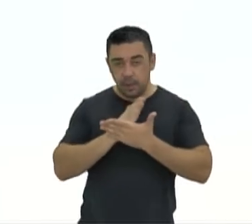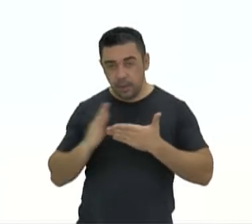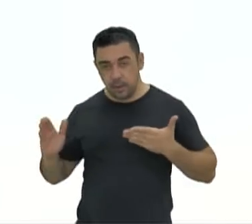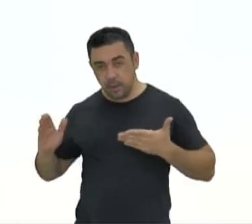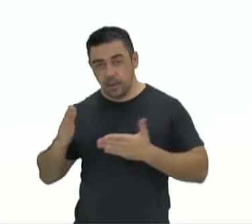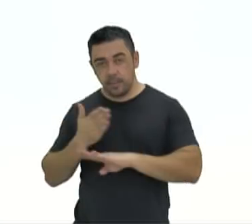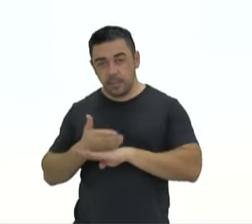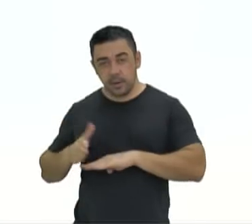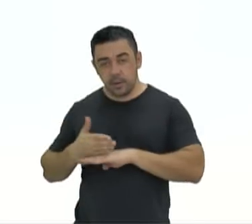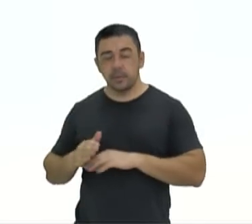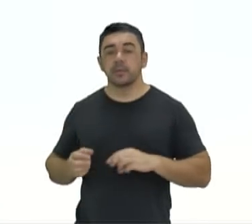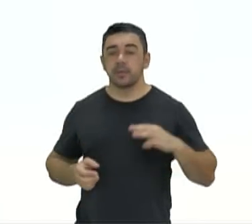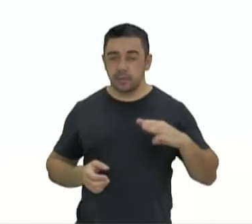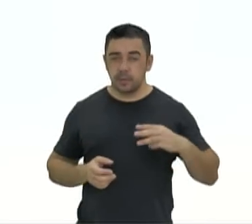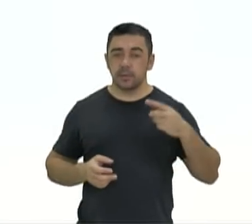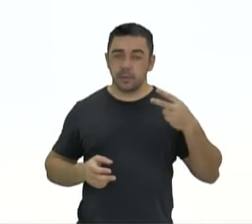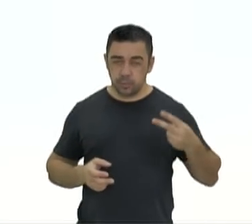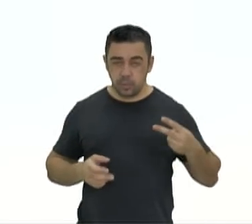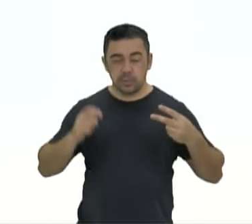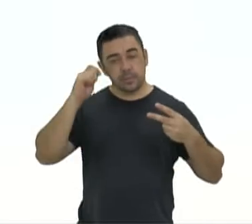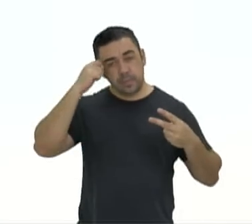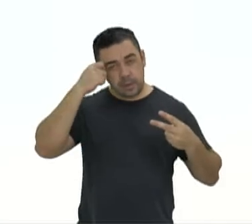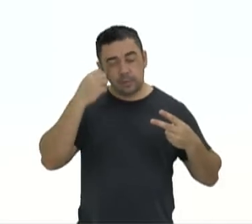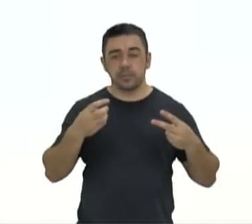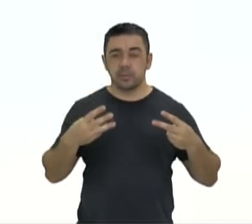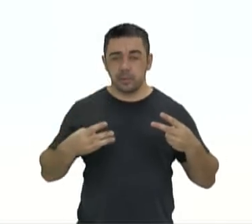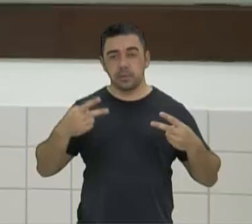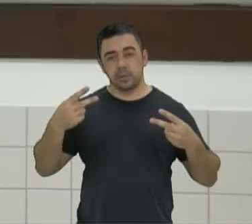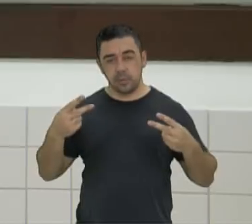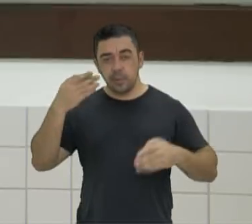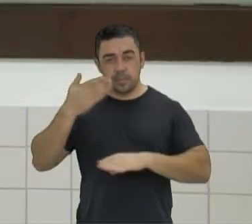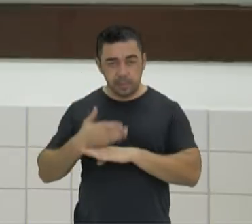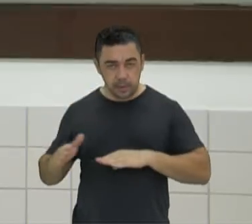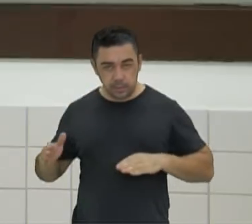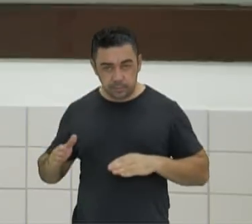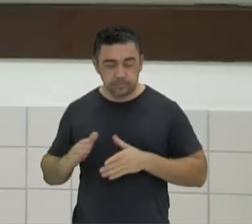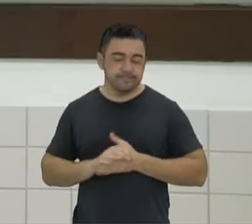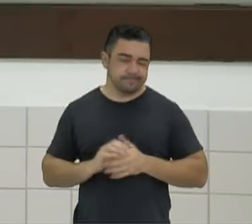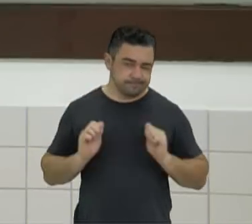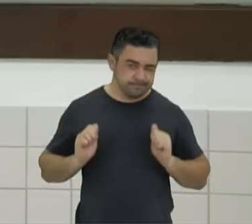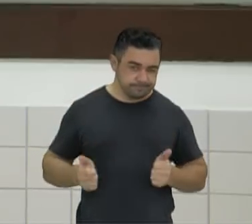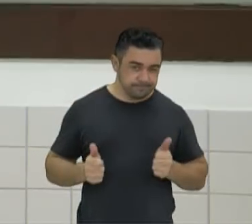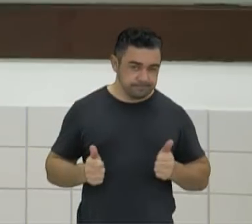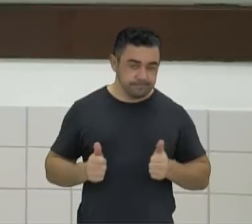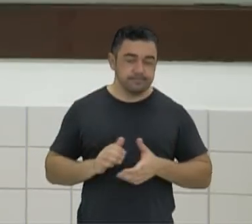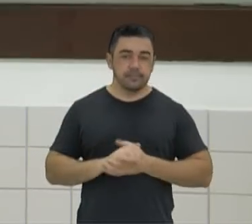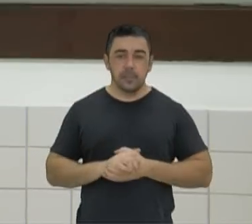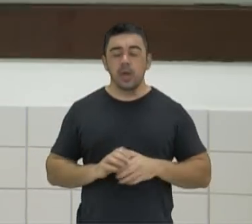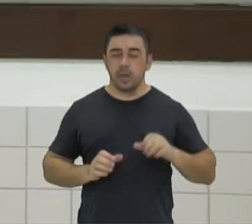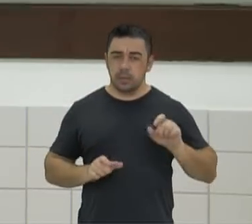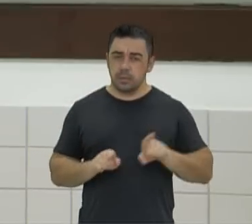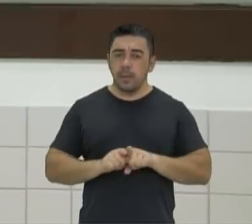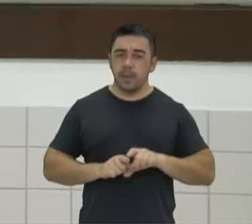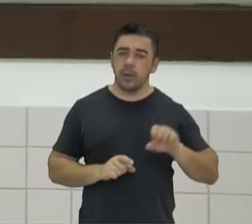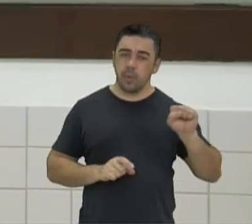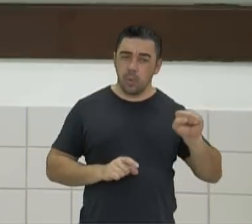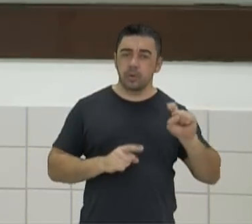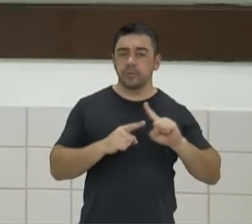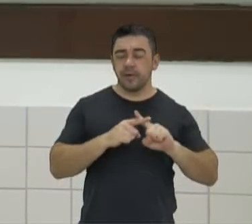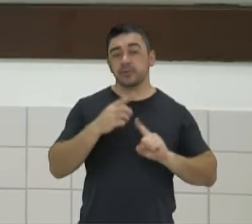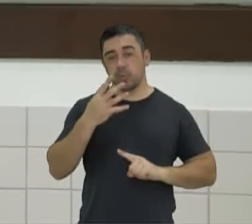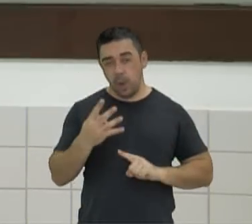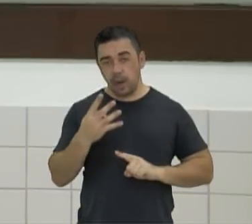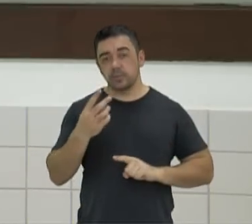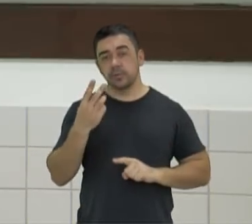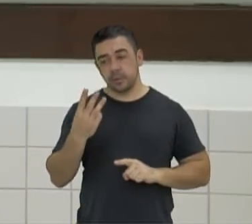Então, eu tenho 32 quadradinhos pretos, ok? E 8 vezes 4 dá 32, não é? A gente já sabe a tabuada já